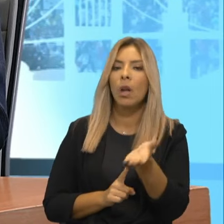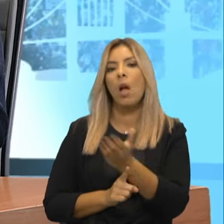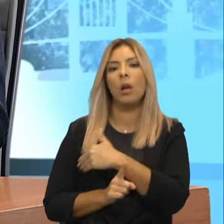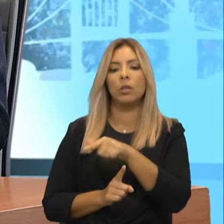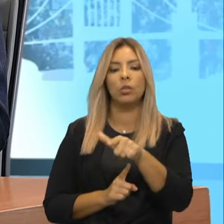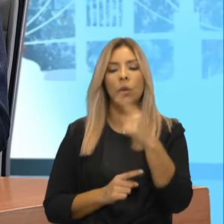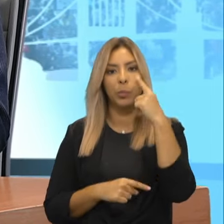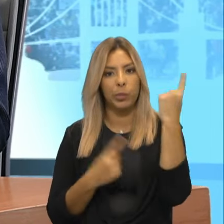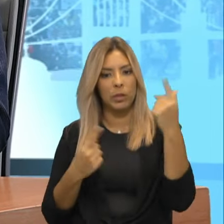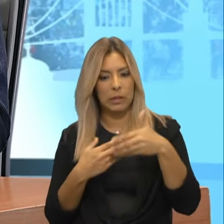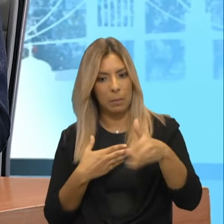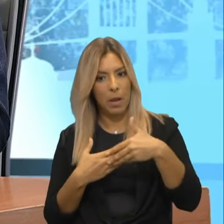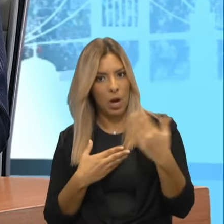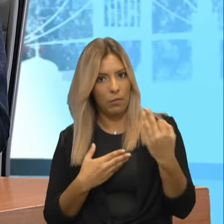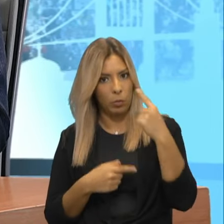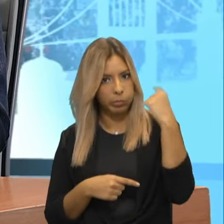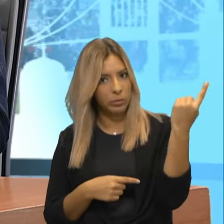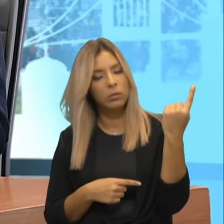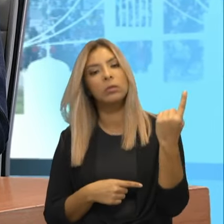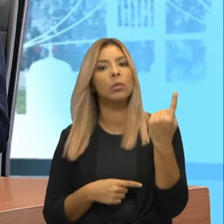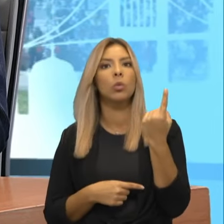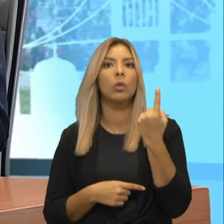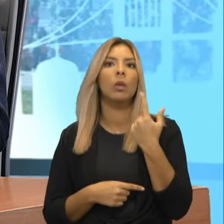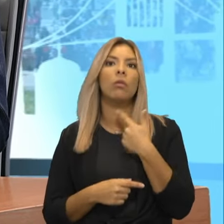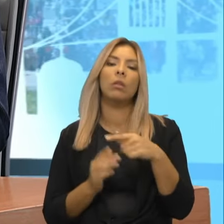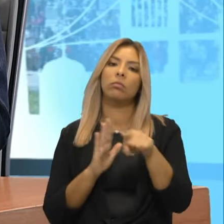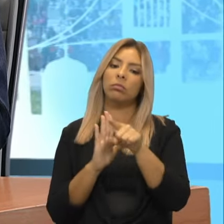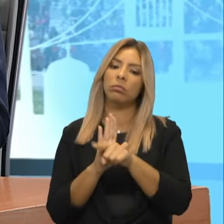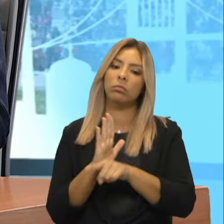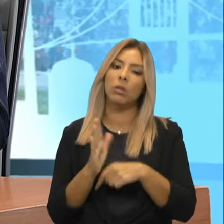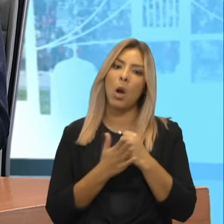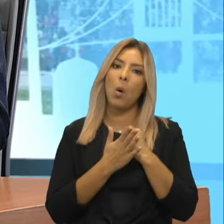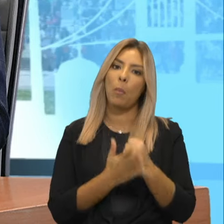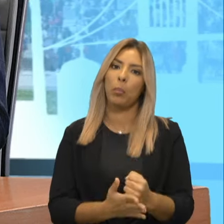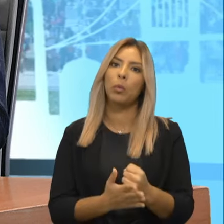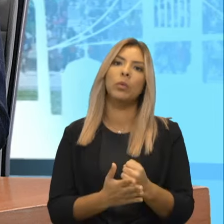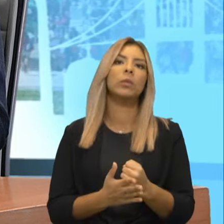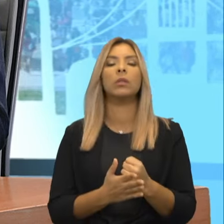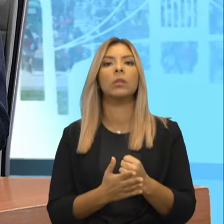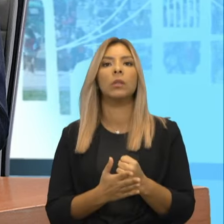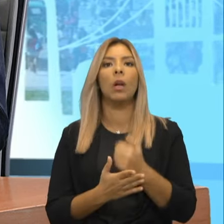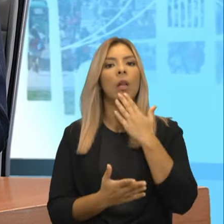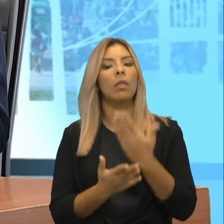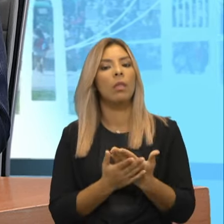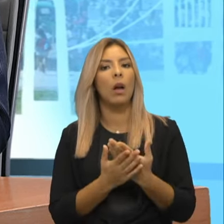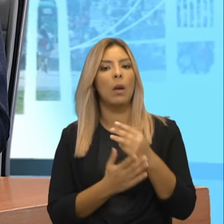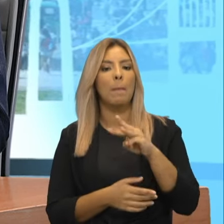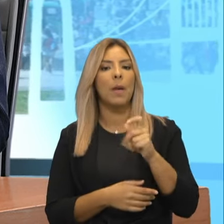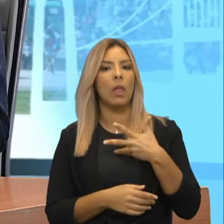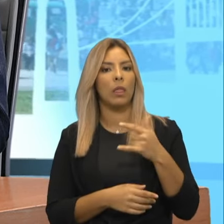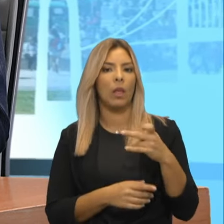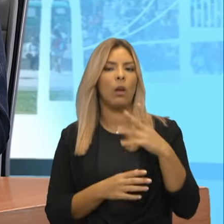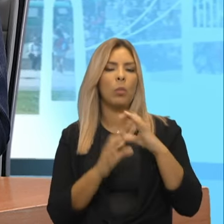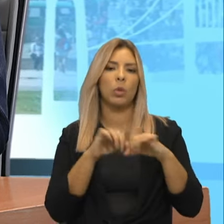apresentado esta semana. Em Portugal foi apresentado um pacote de apoio aos média, para tentar dar um pouco mais de músculo financeiro às